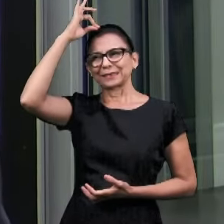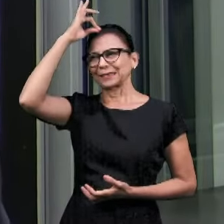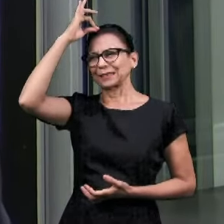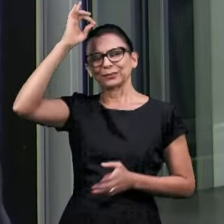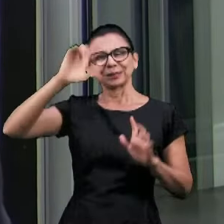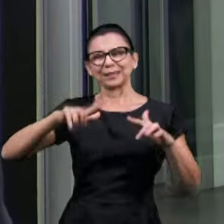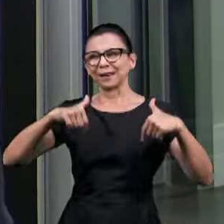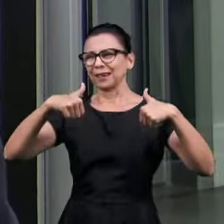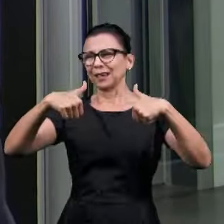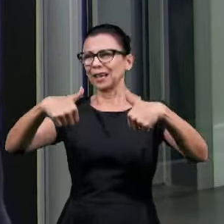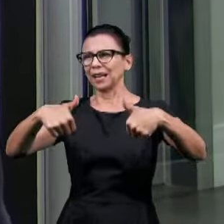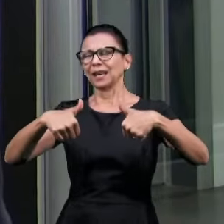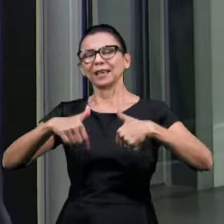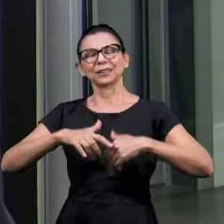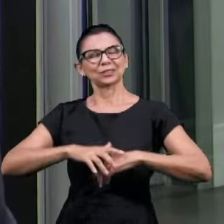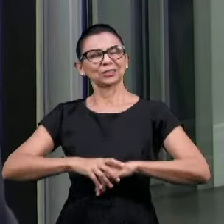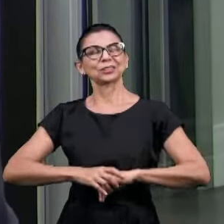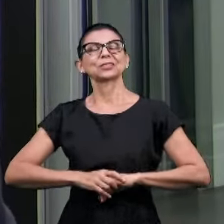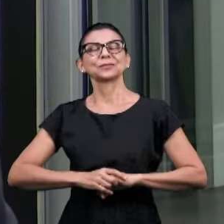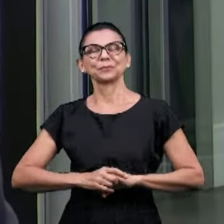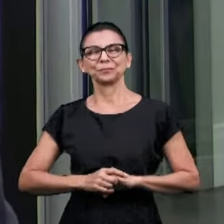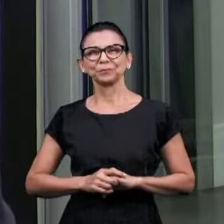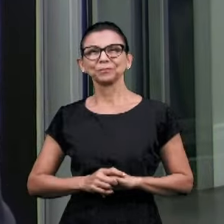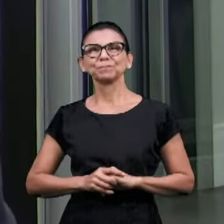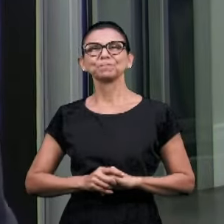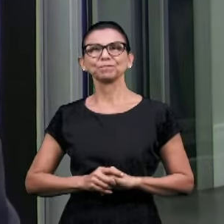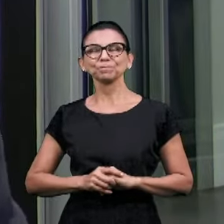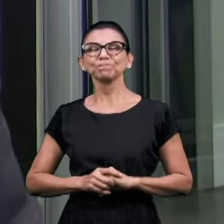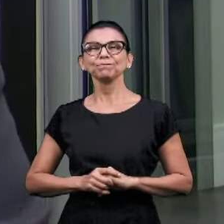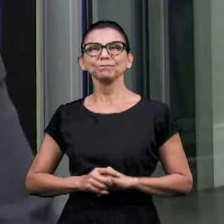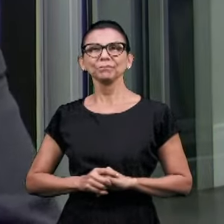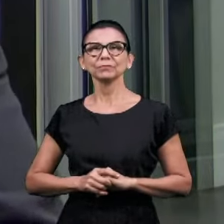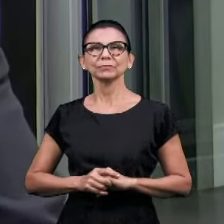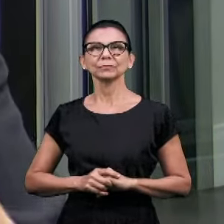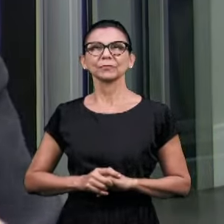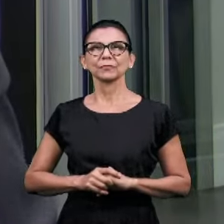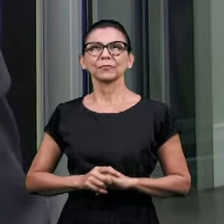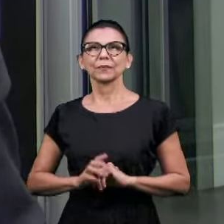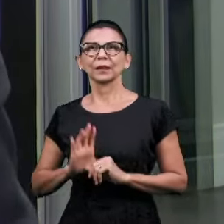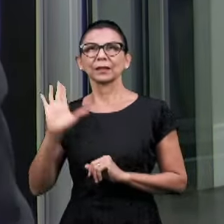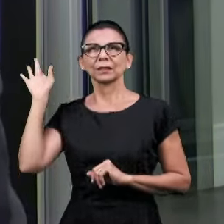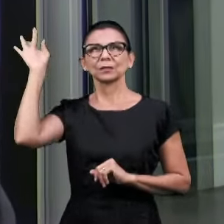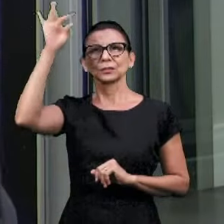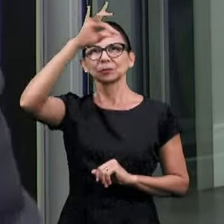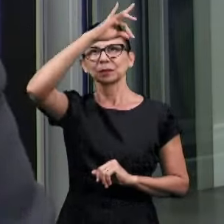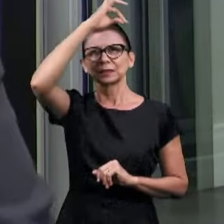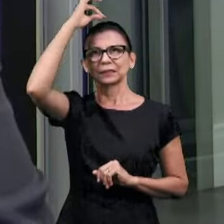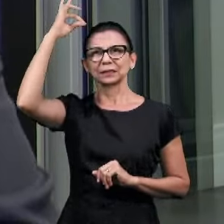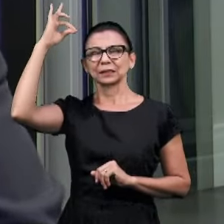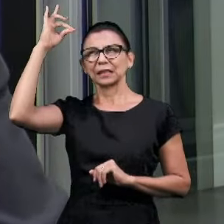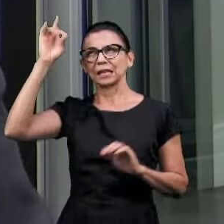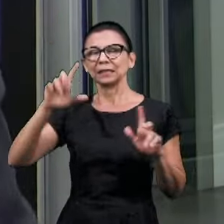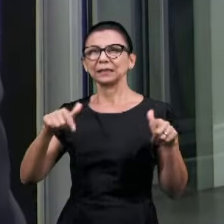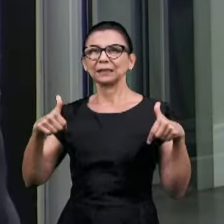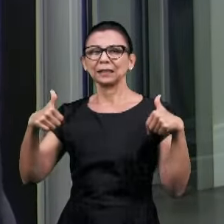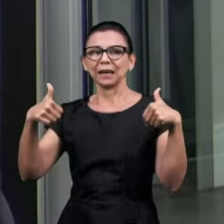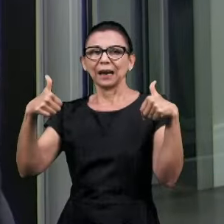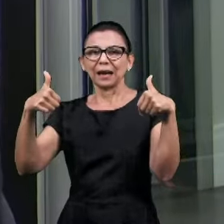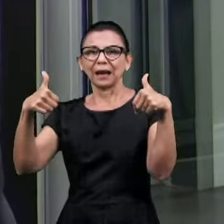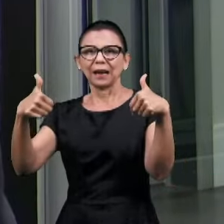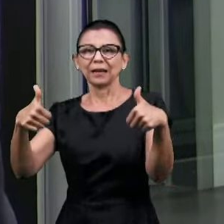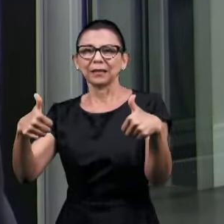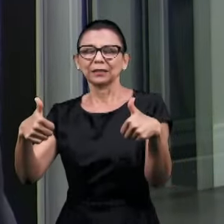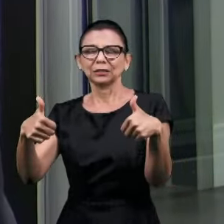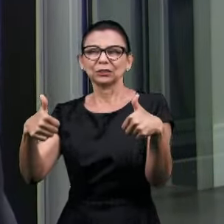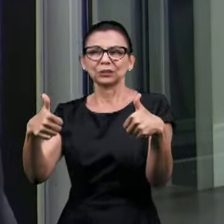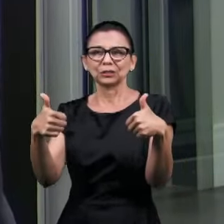Espírito Santo permite que todo aquele ambiente de comunhão que nós vivemos